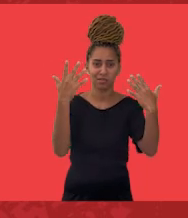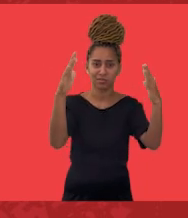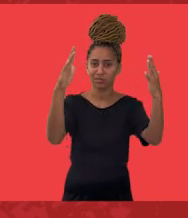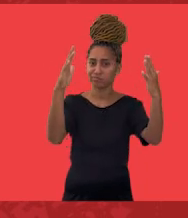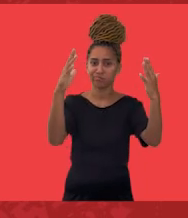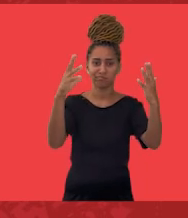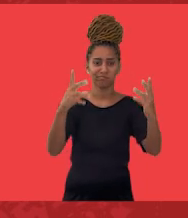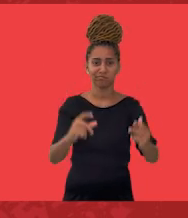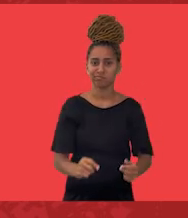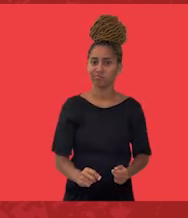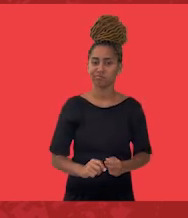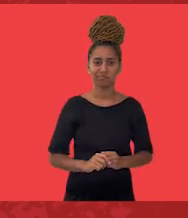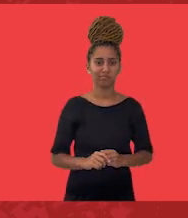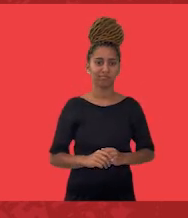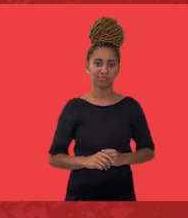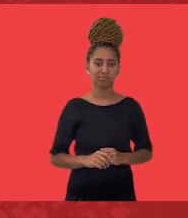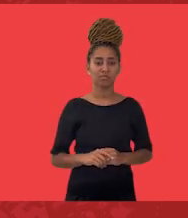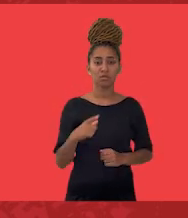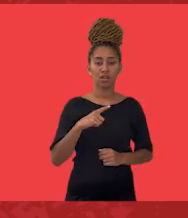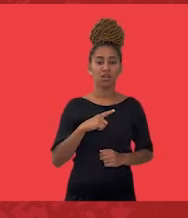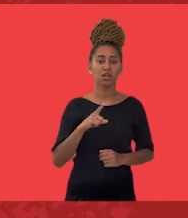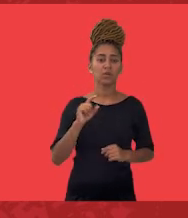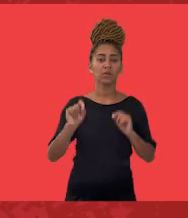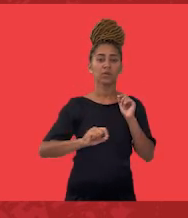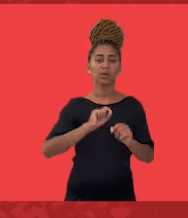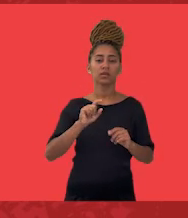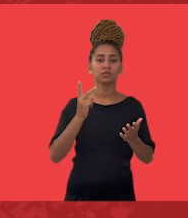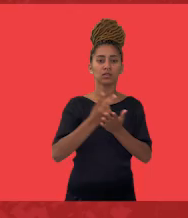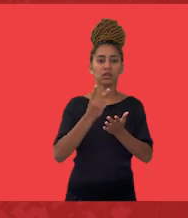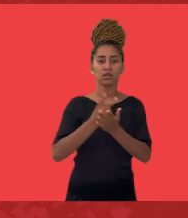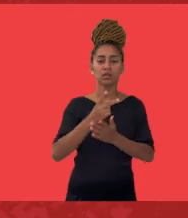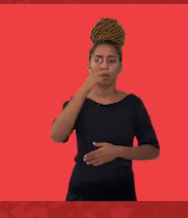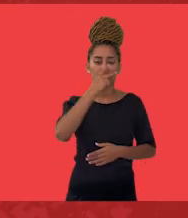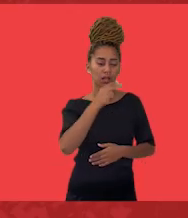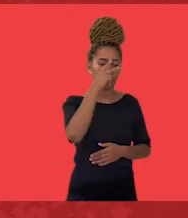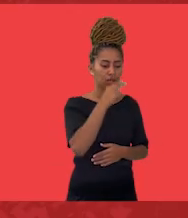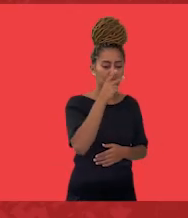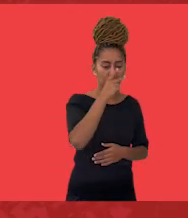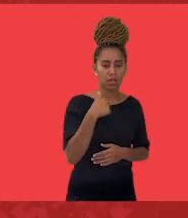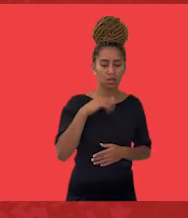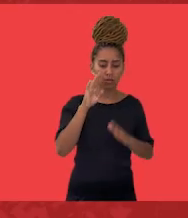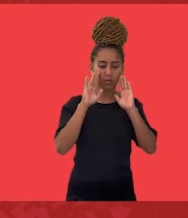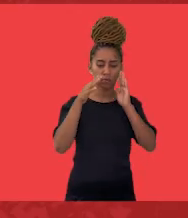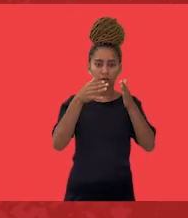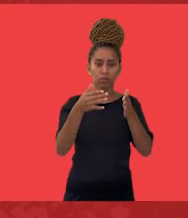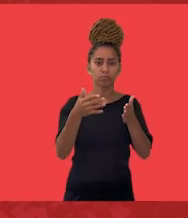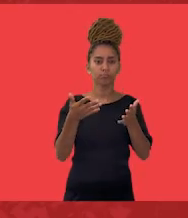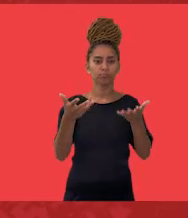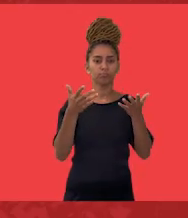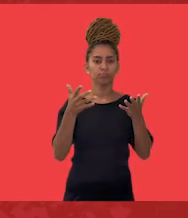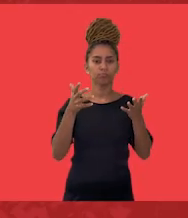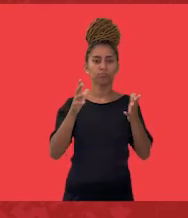É que, veja só que hilário, quando alguém assiste a uma cena em um teatro, você sabia que a respiração da